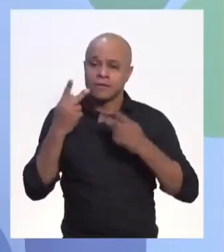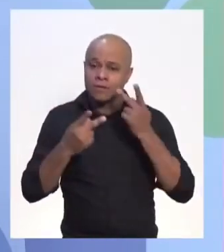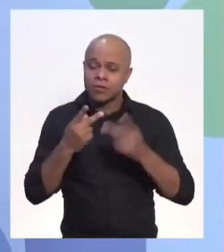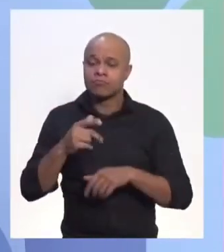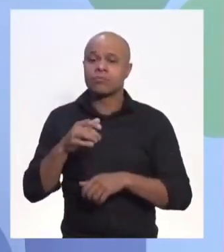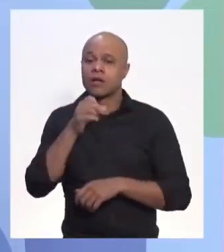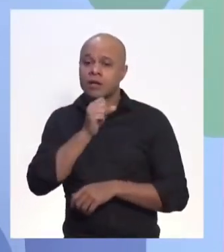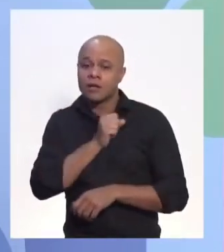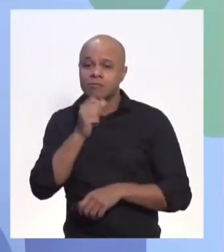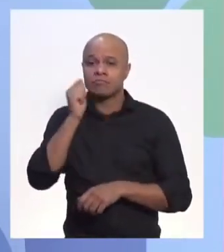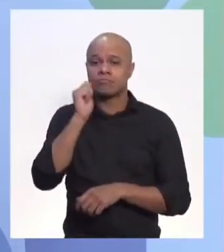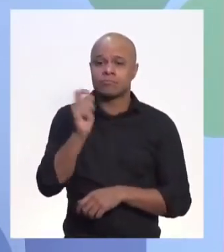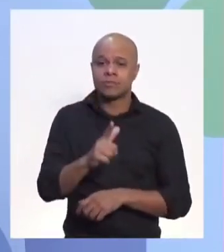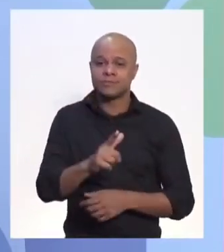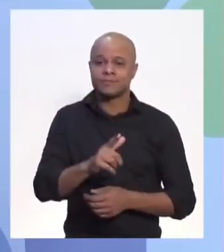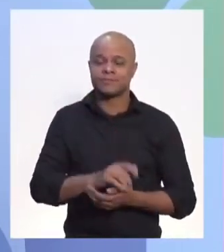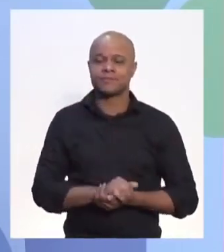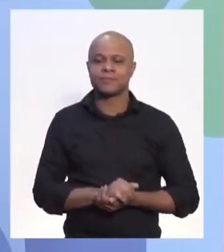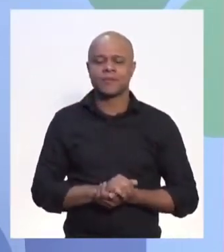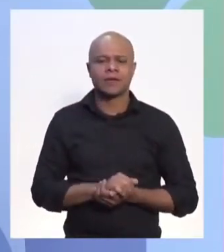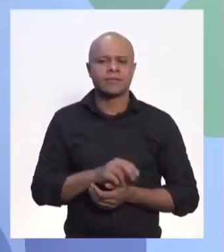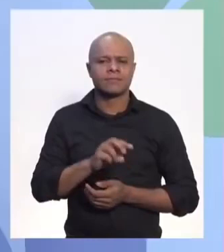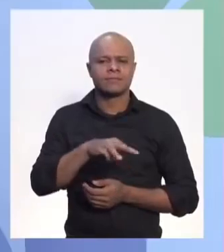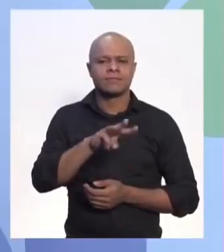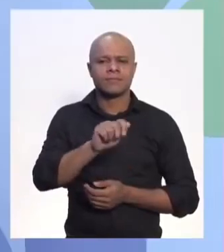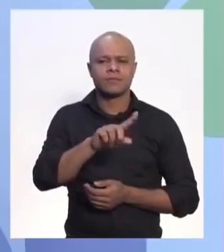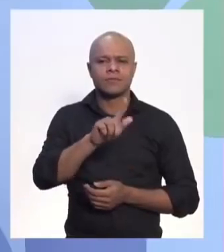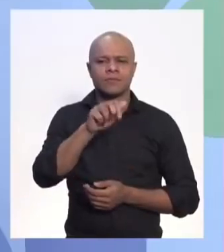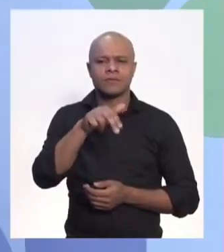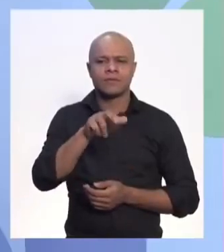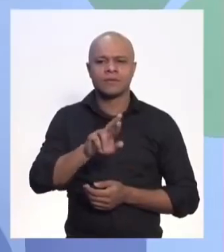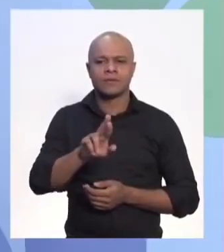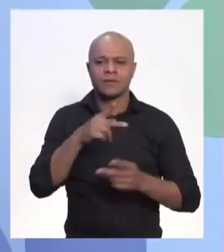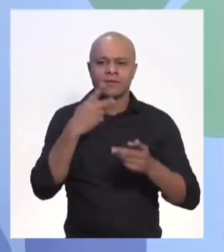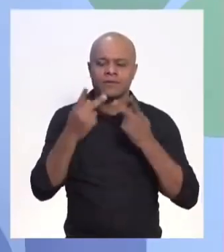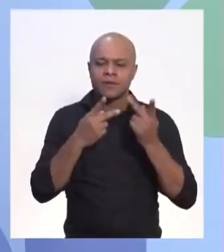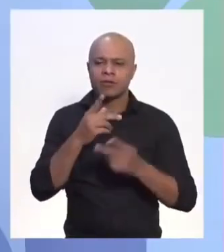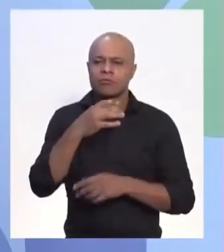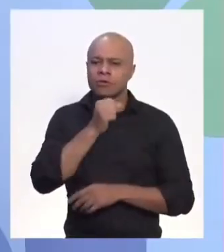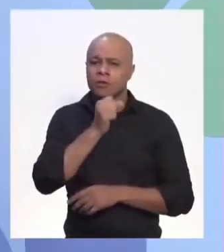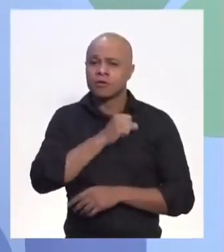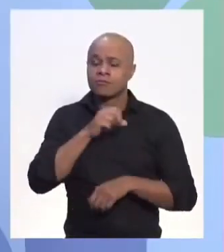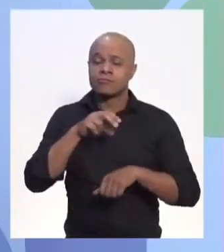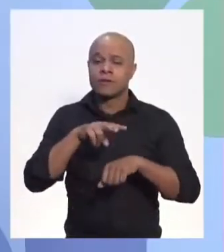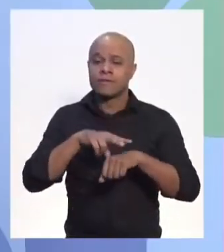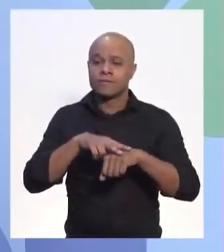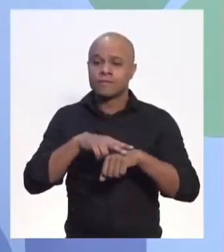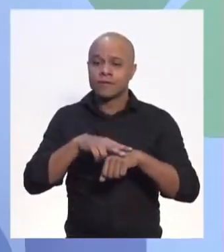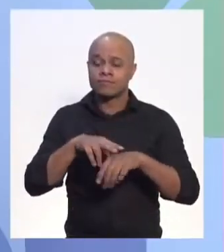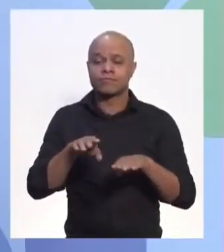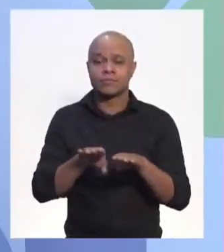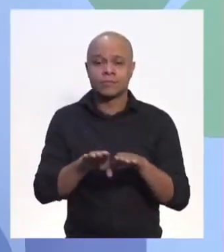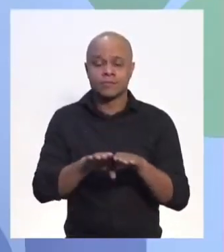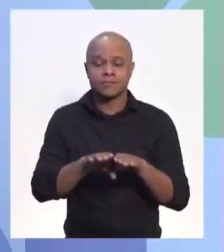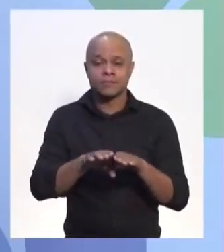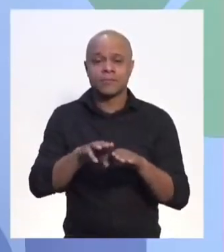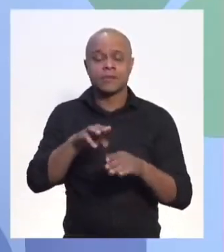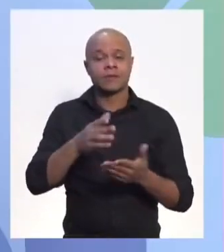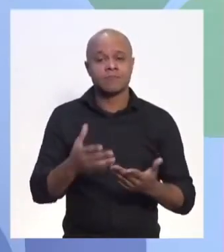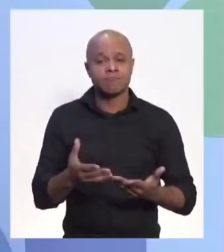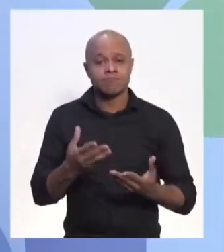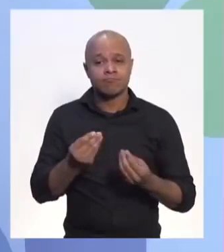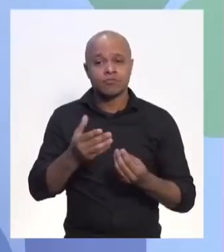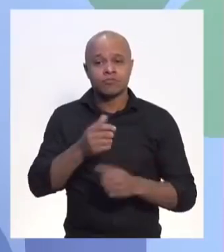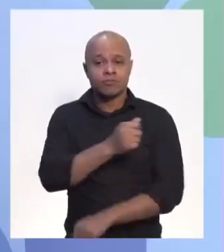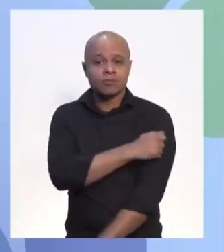Legal. O Wagner falou laranja e verde. Laranja e verde. A